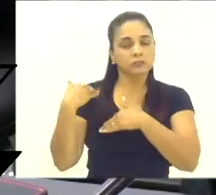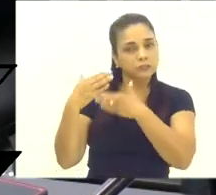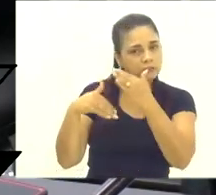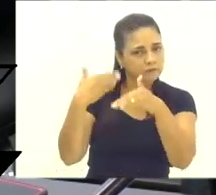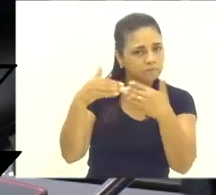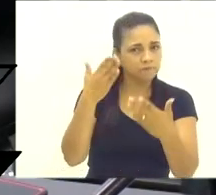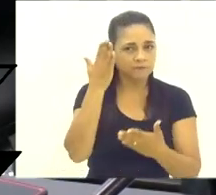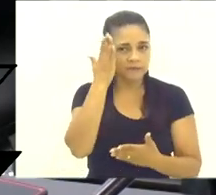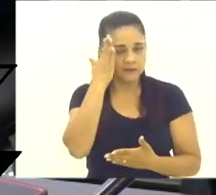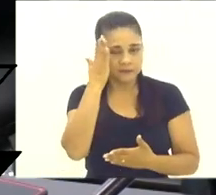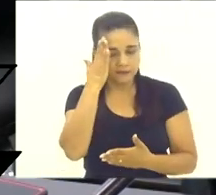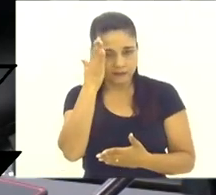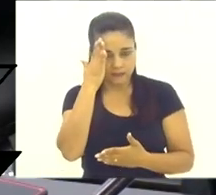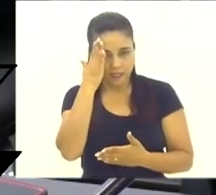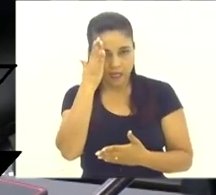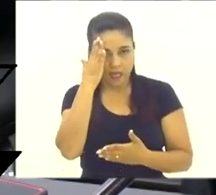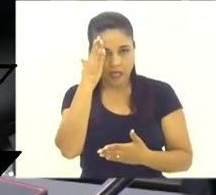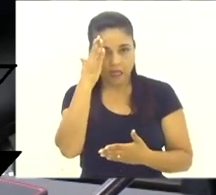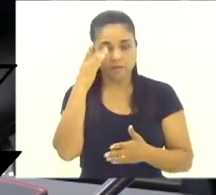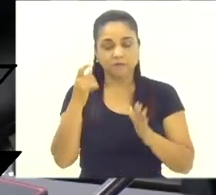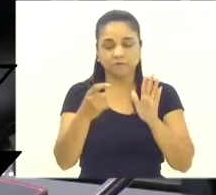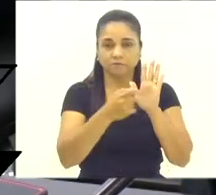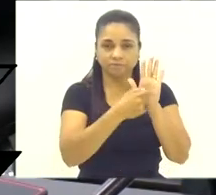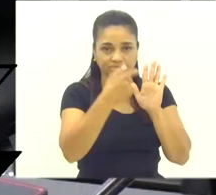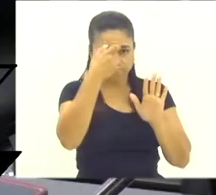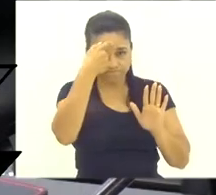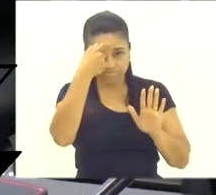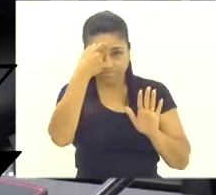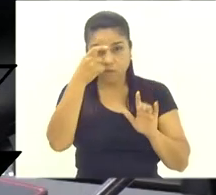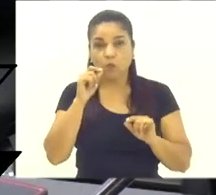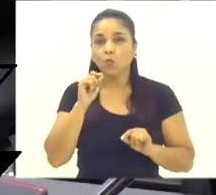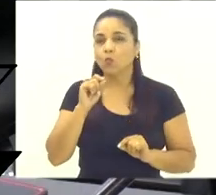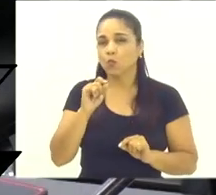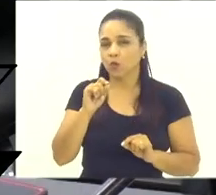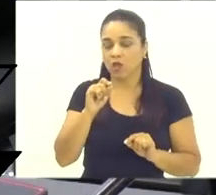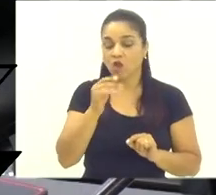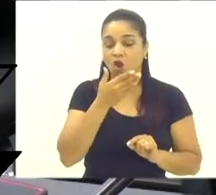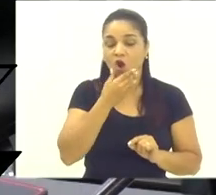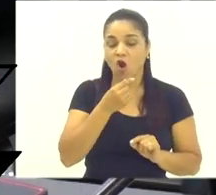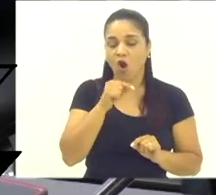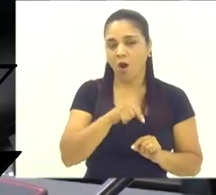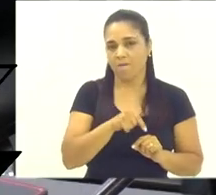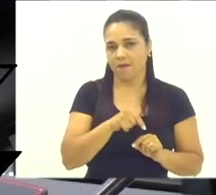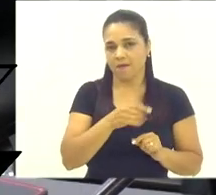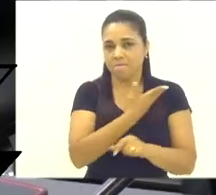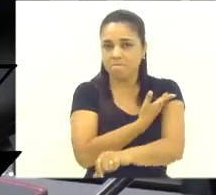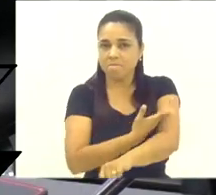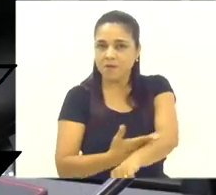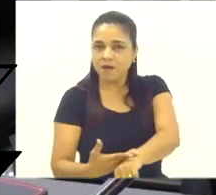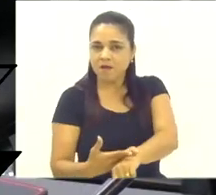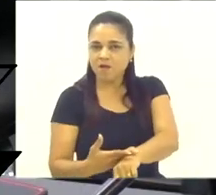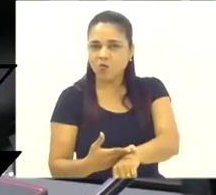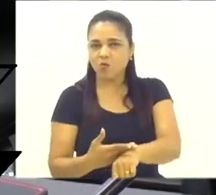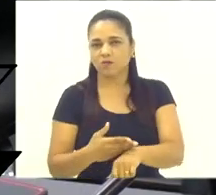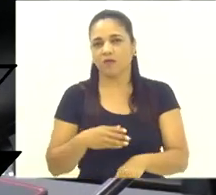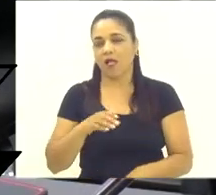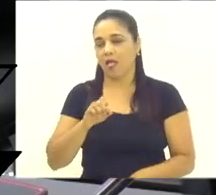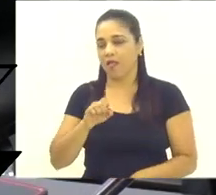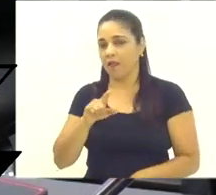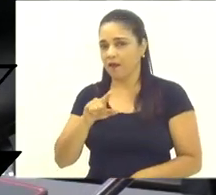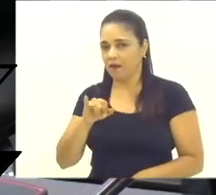o desenvolvimento da Inteligência Artificial ele é feito principalmente por homens brancos da Elite